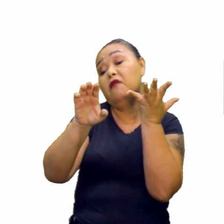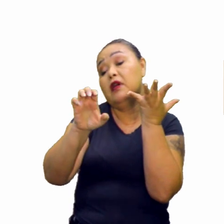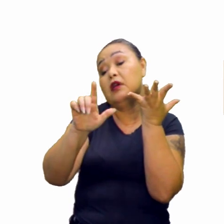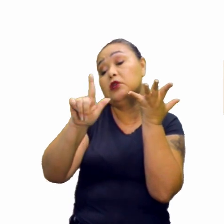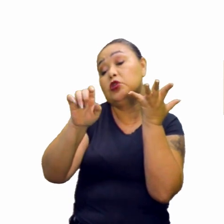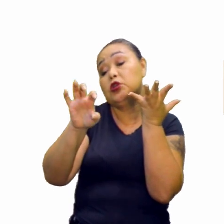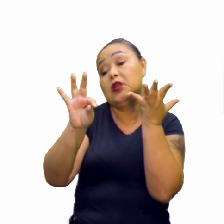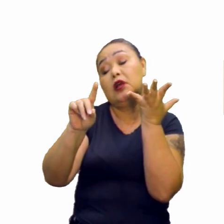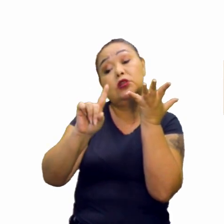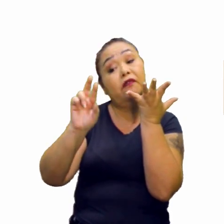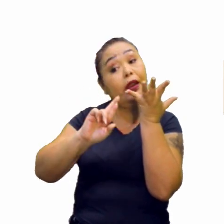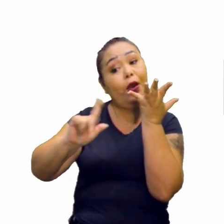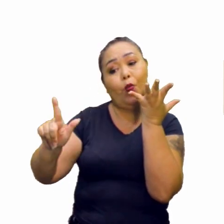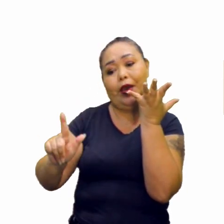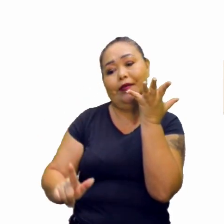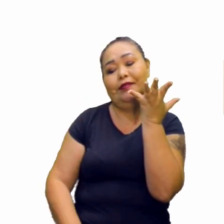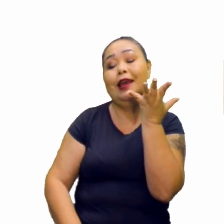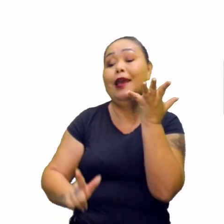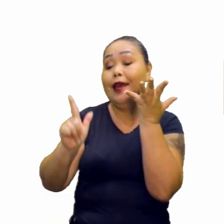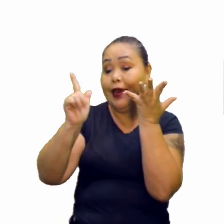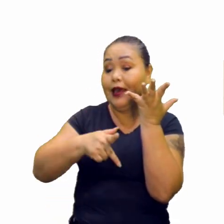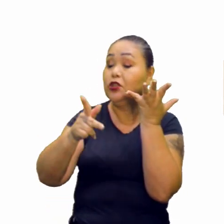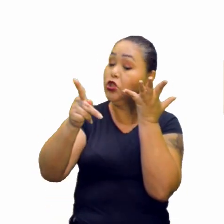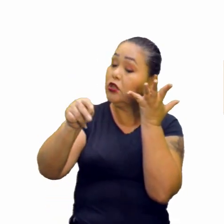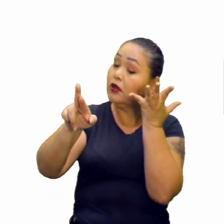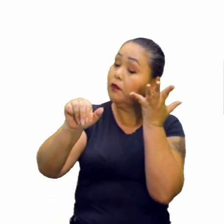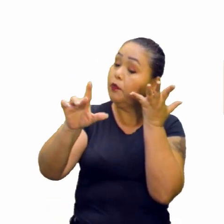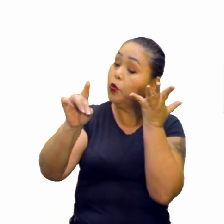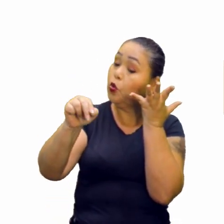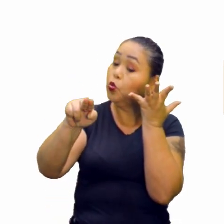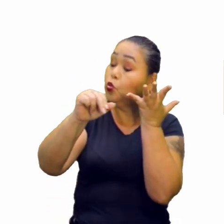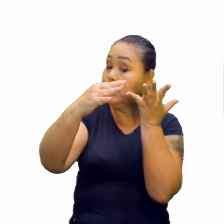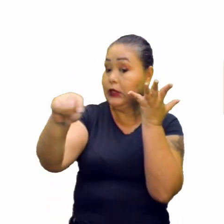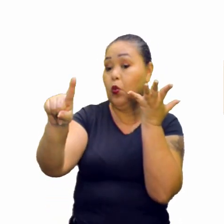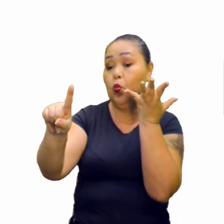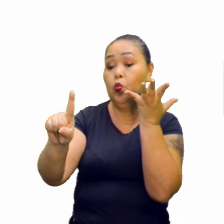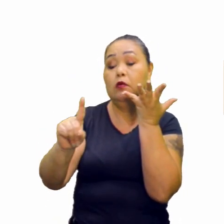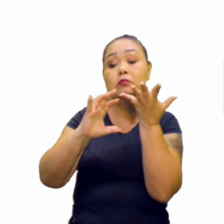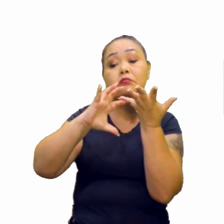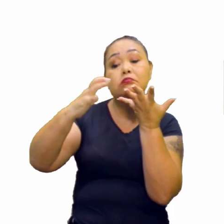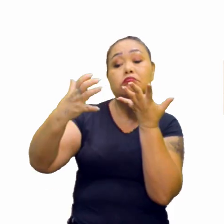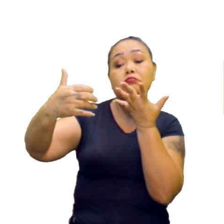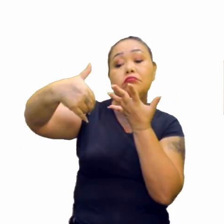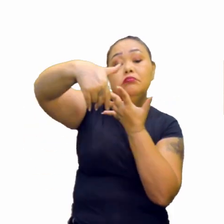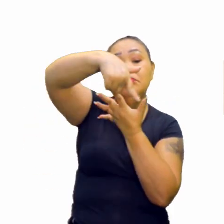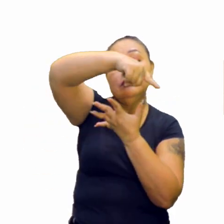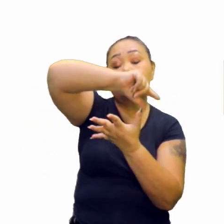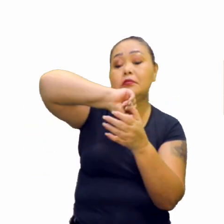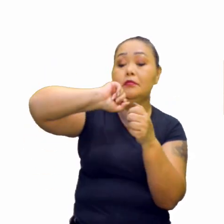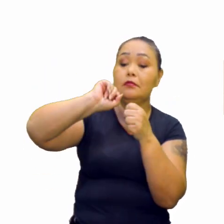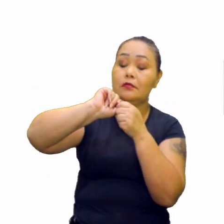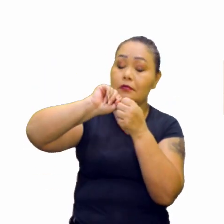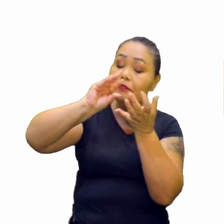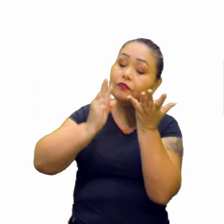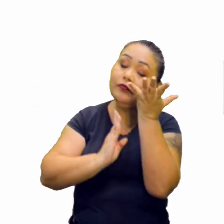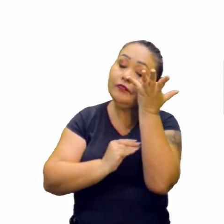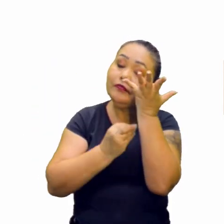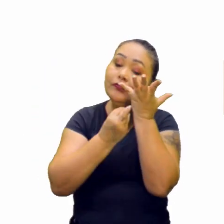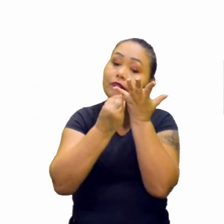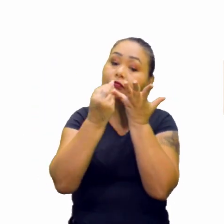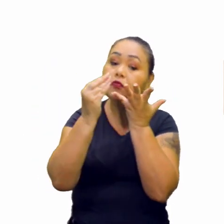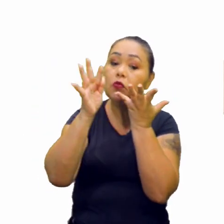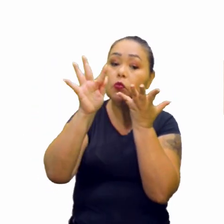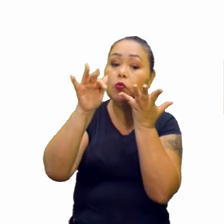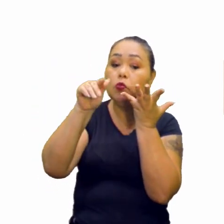E a formação da copa, a realização do processo de indução do fuste